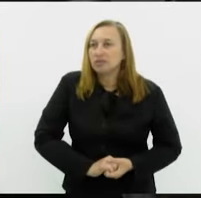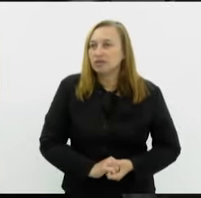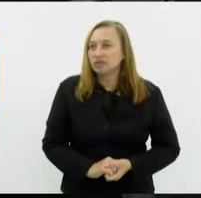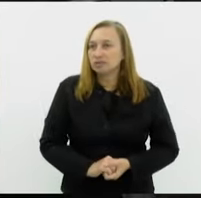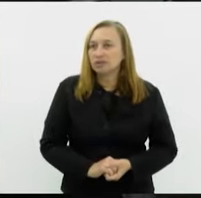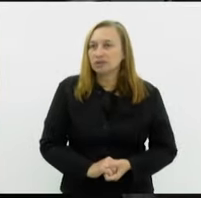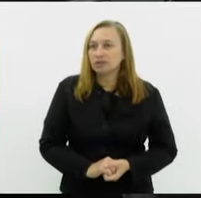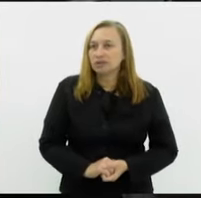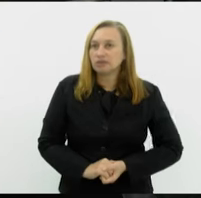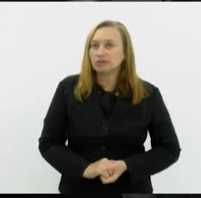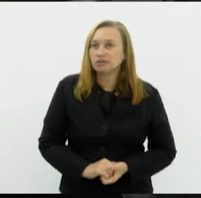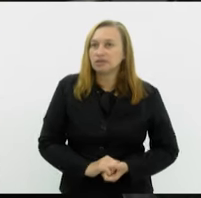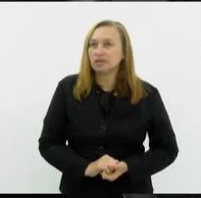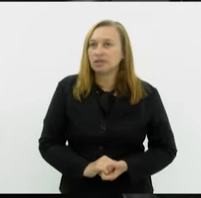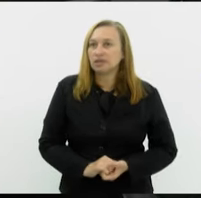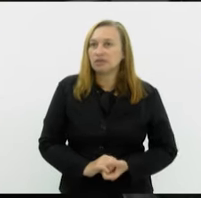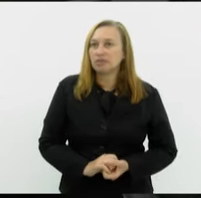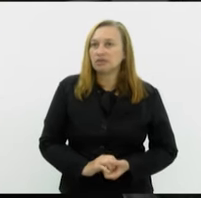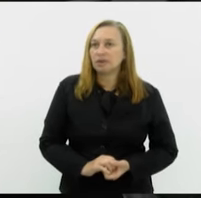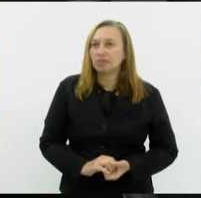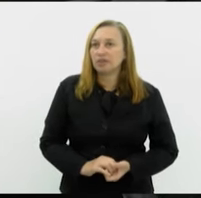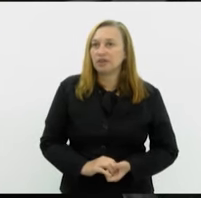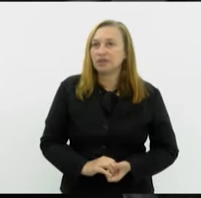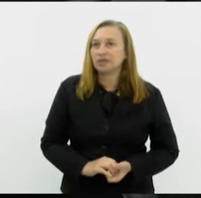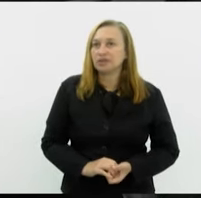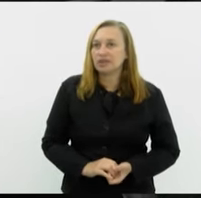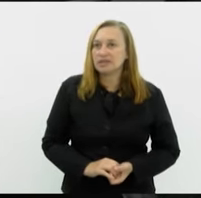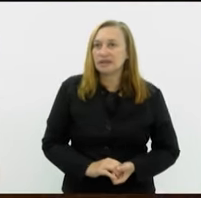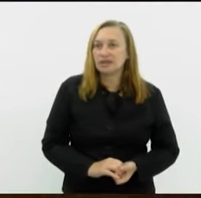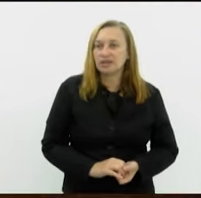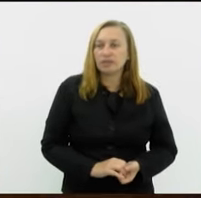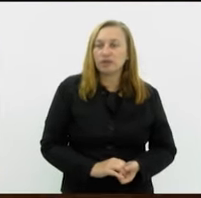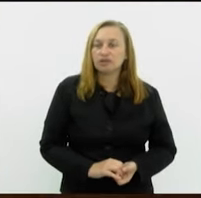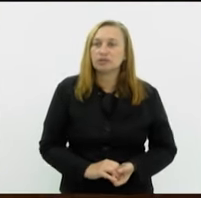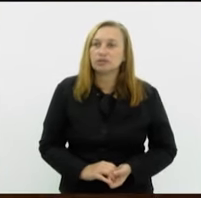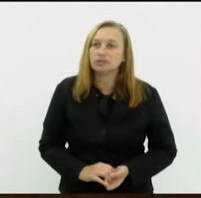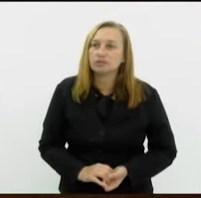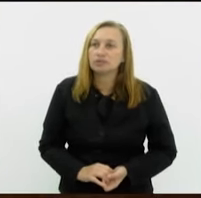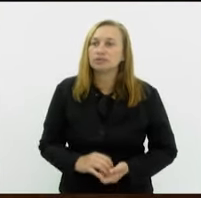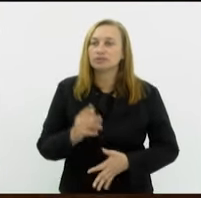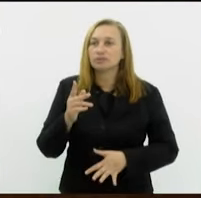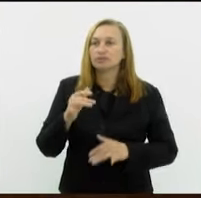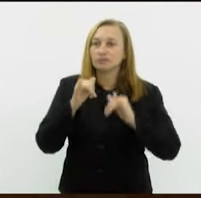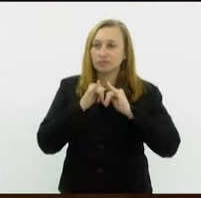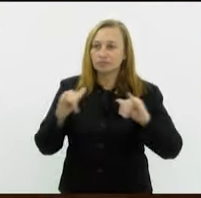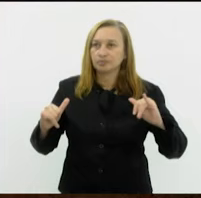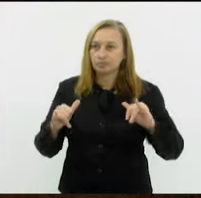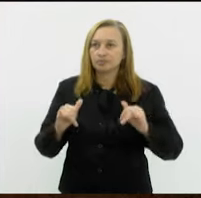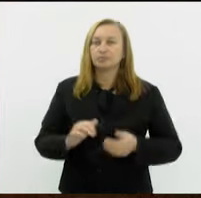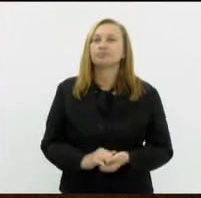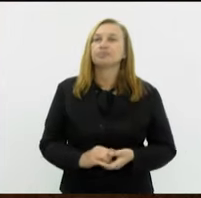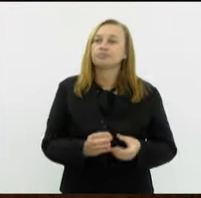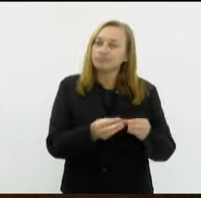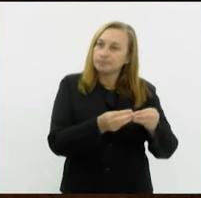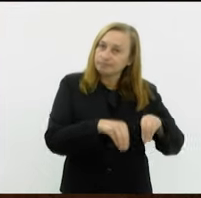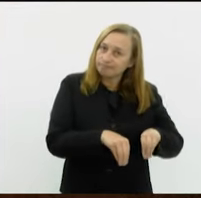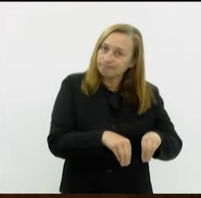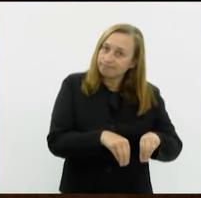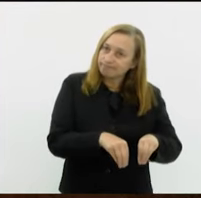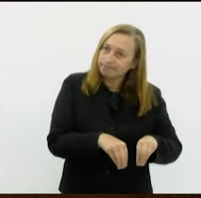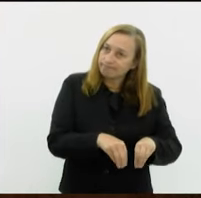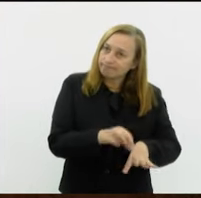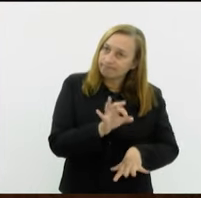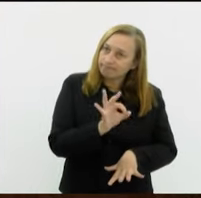qualificado para trazer aqui a informação de algo que afeta, de certa forma,